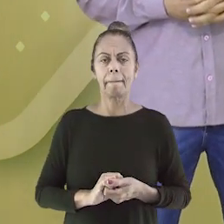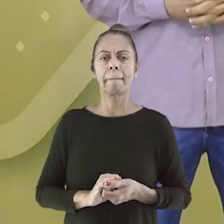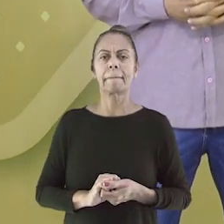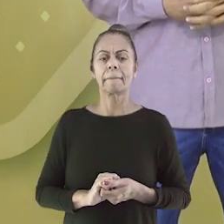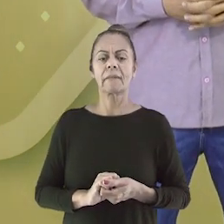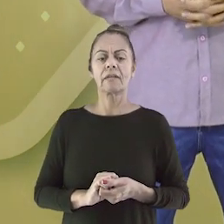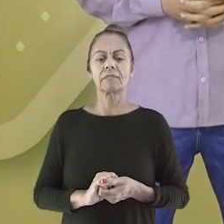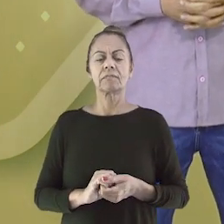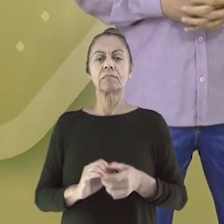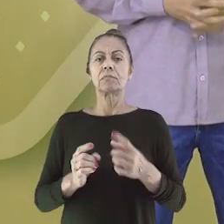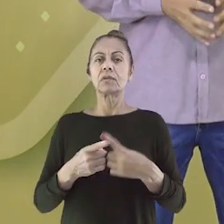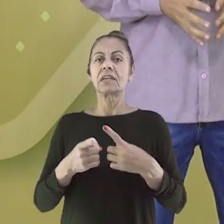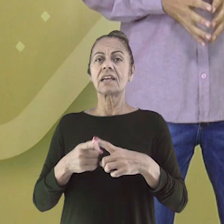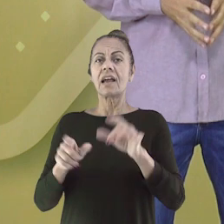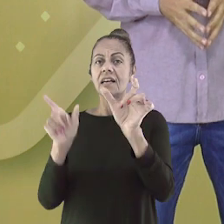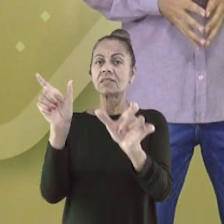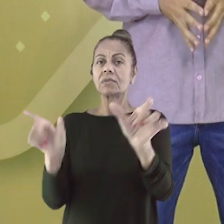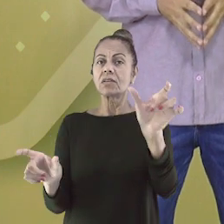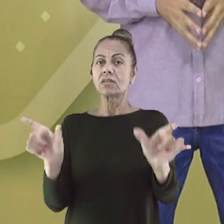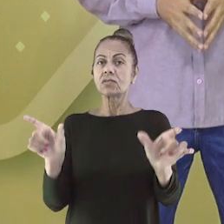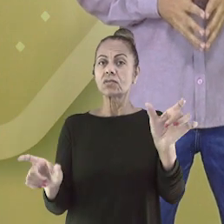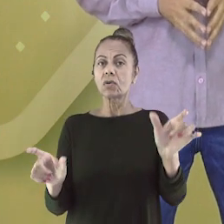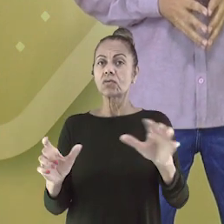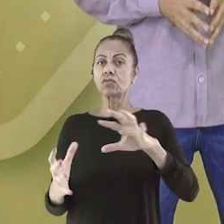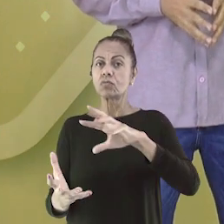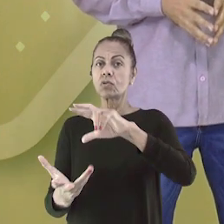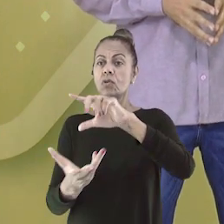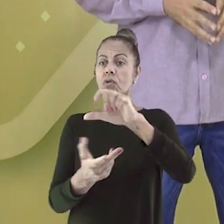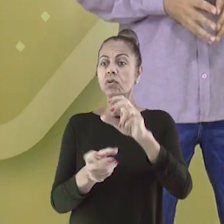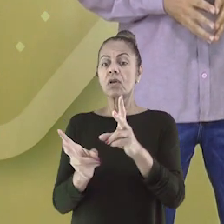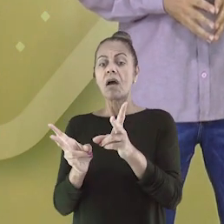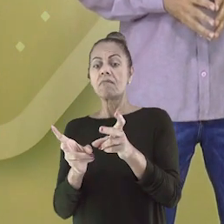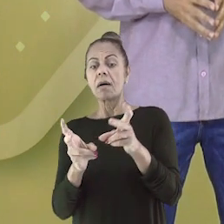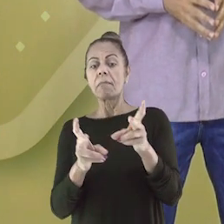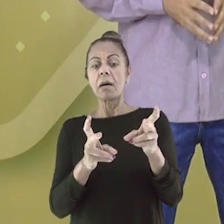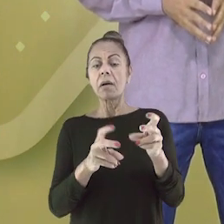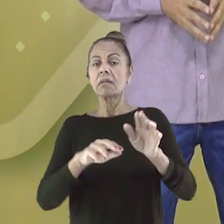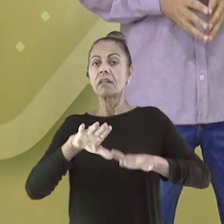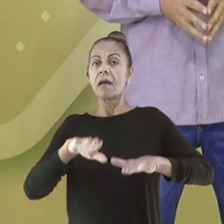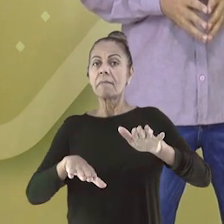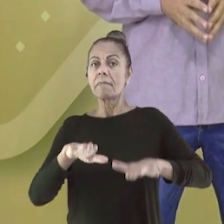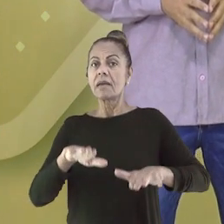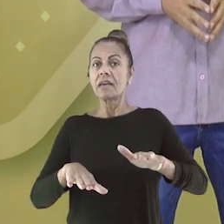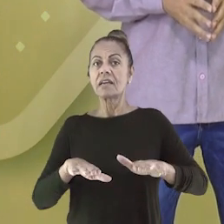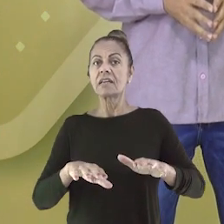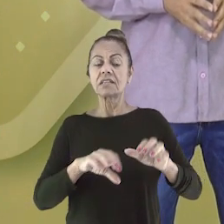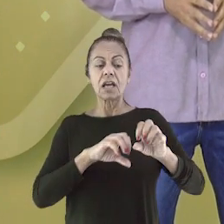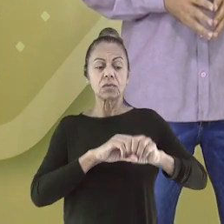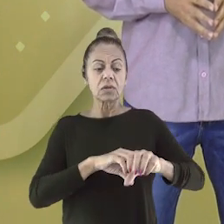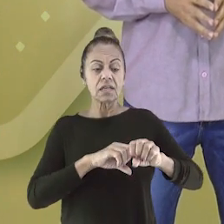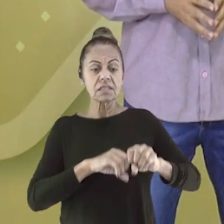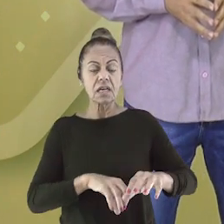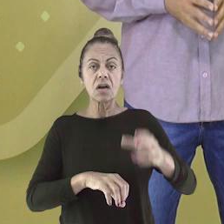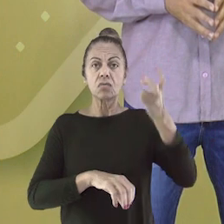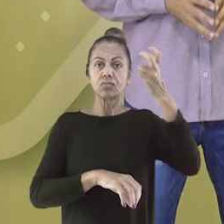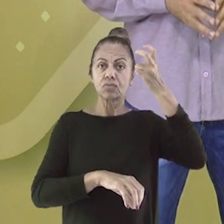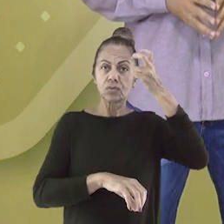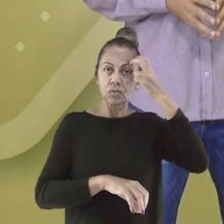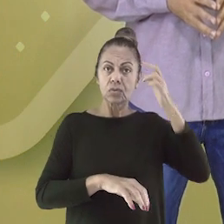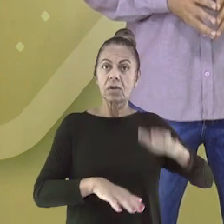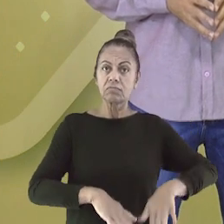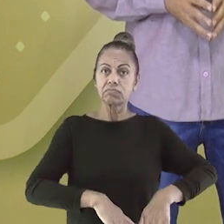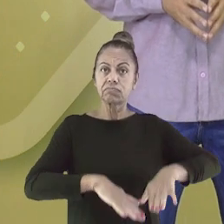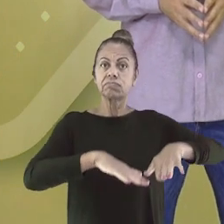fundamental respeitar o modo de pensar e de comportar do outro, pois as pessoas têm visões de mundo de acordo